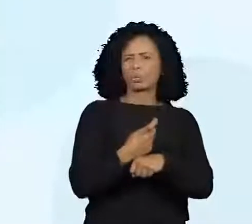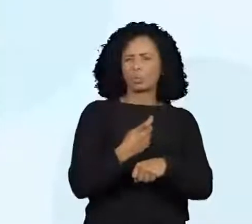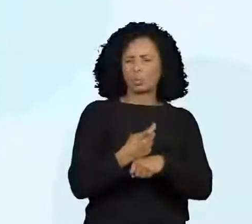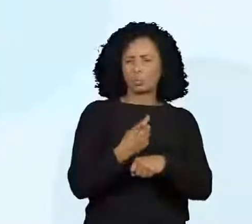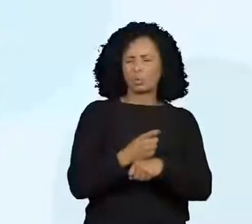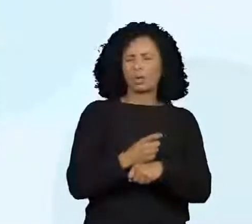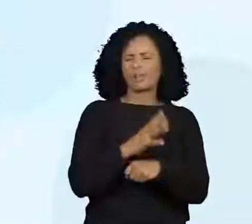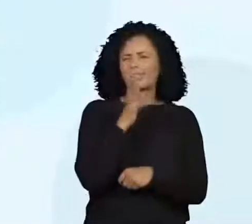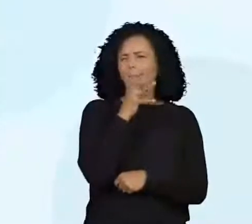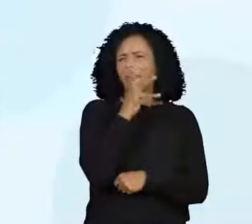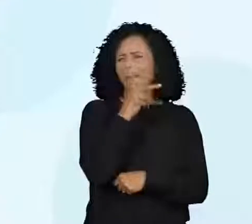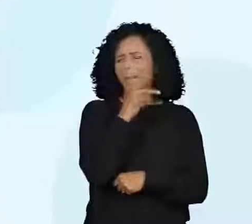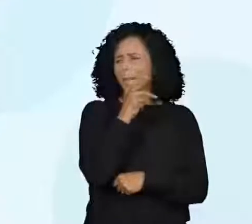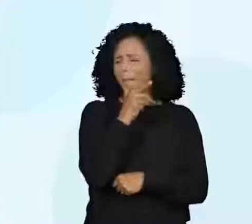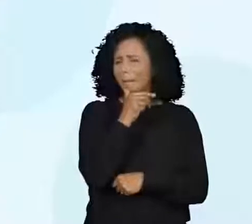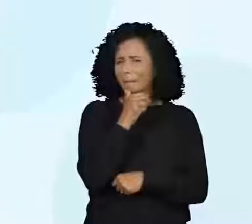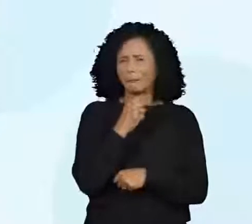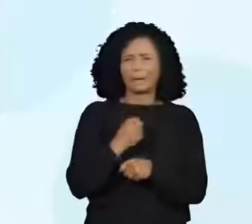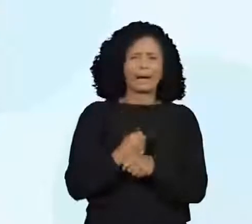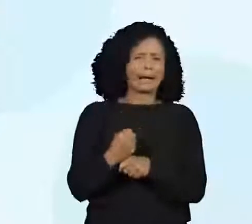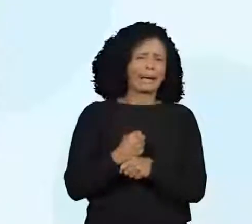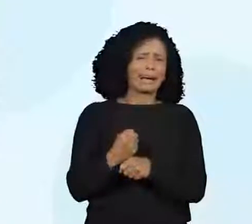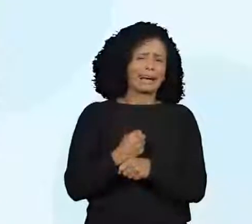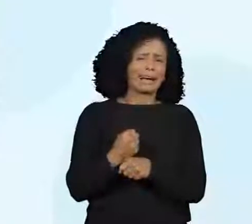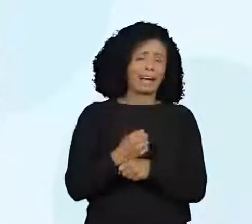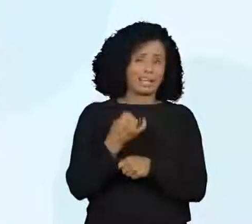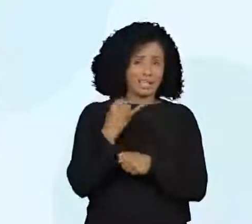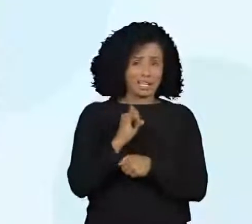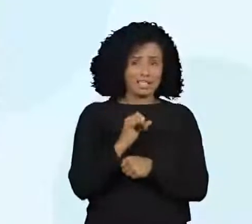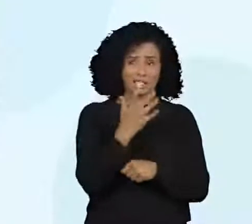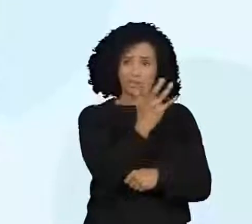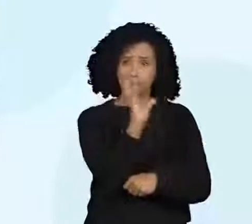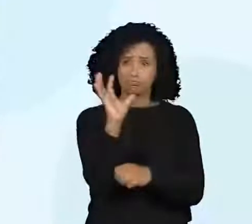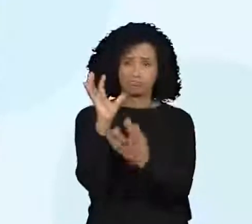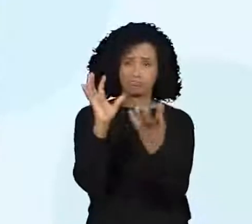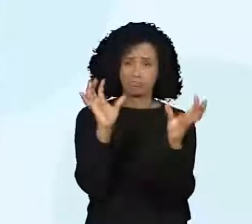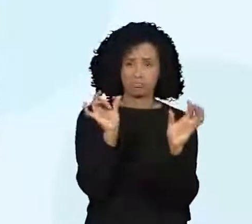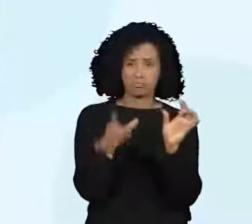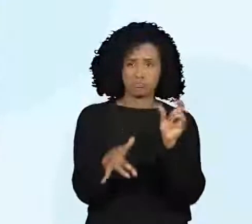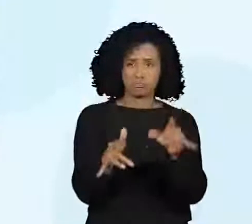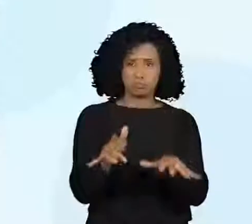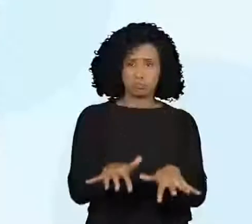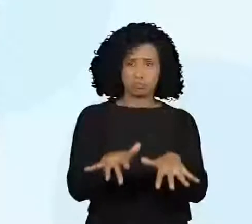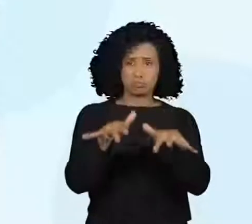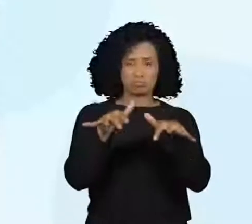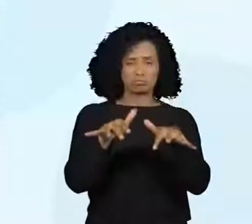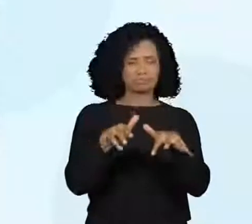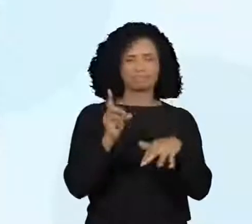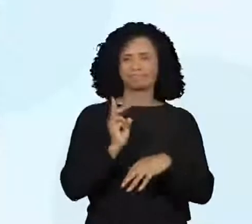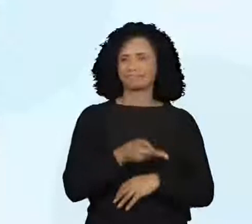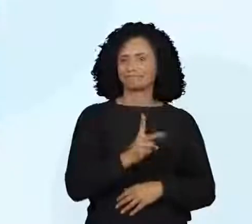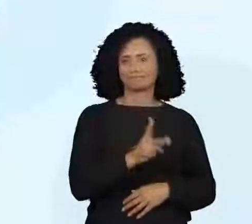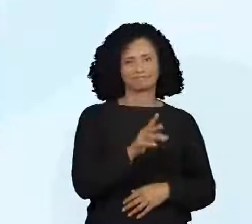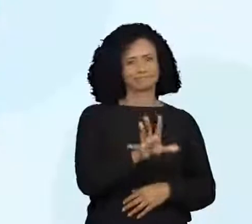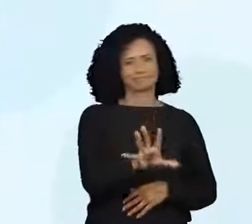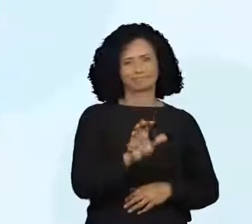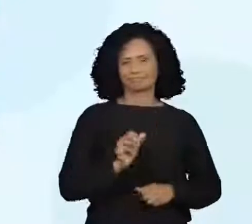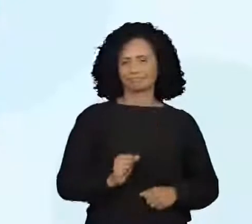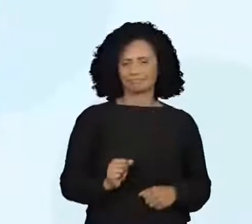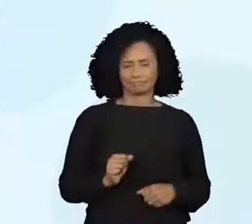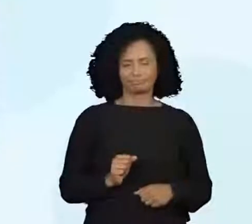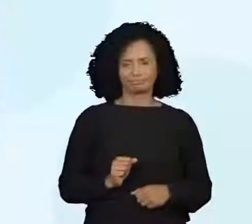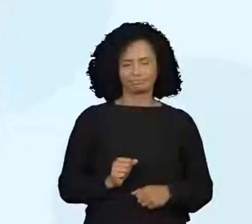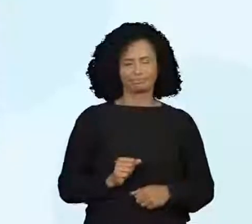se eu jogar na natureza, esse lixo continuará no meio ambiente ao longo do